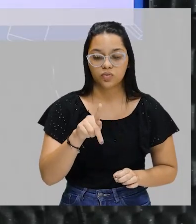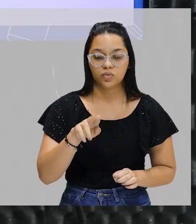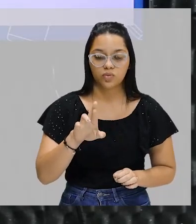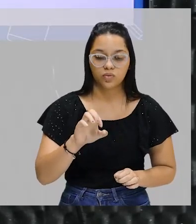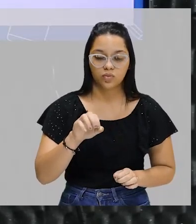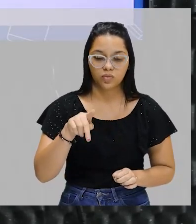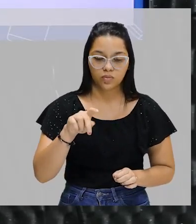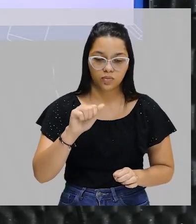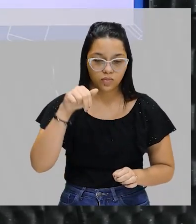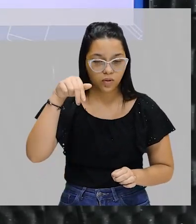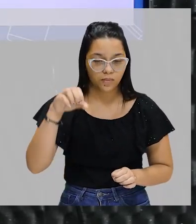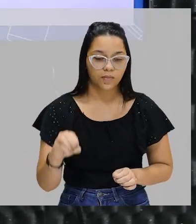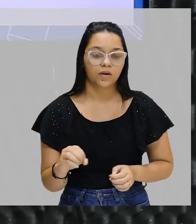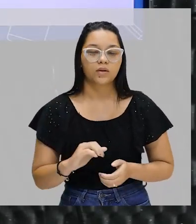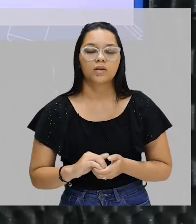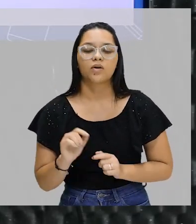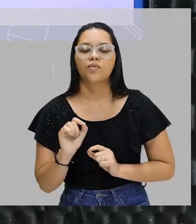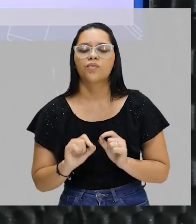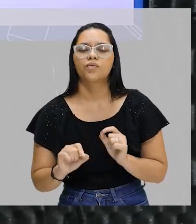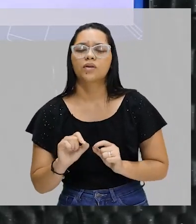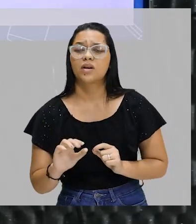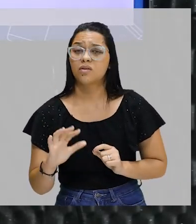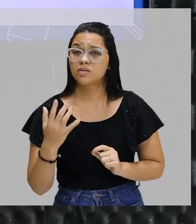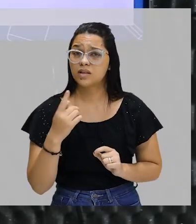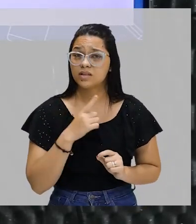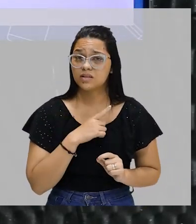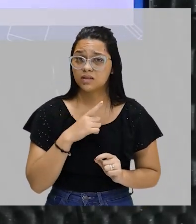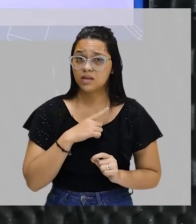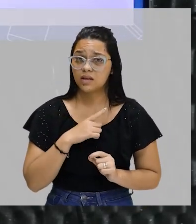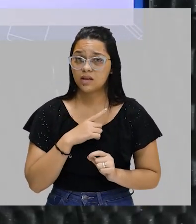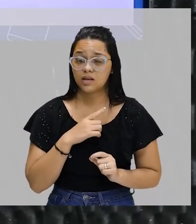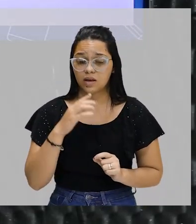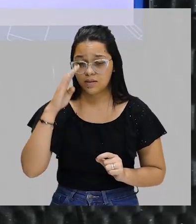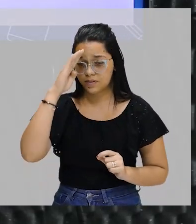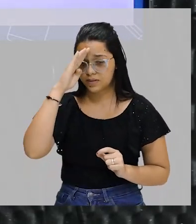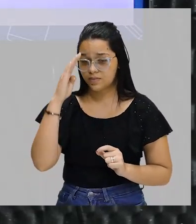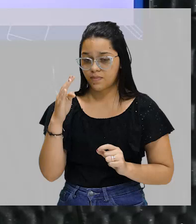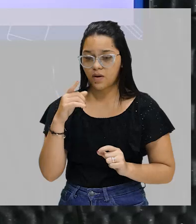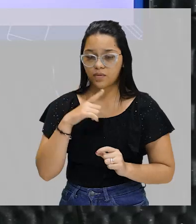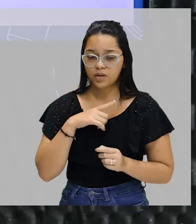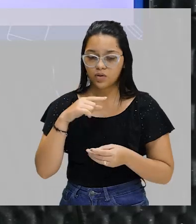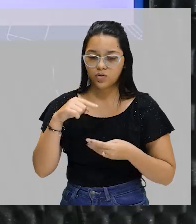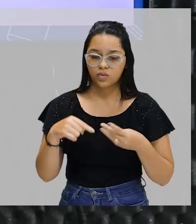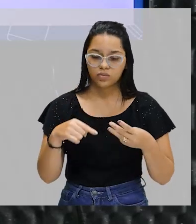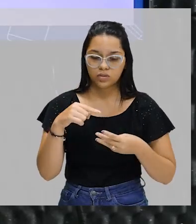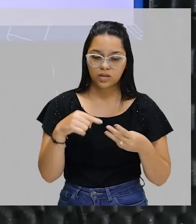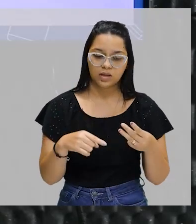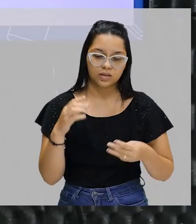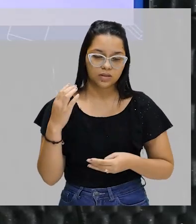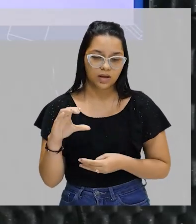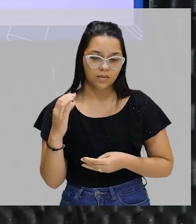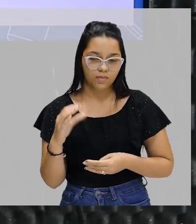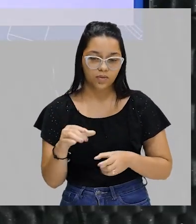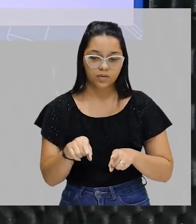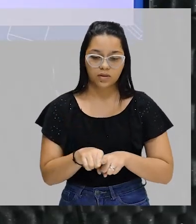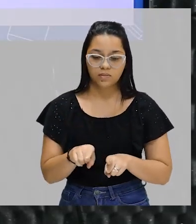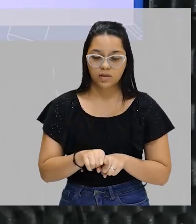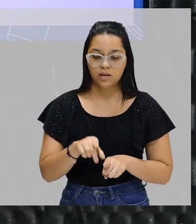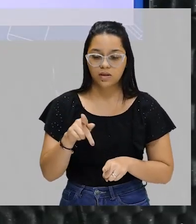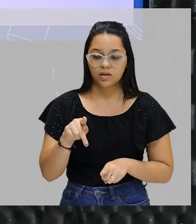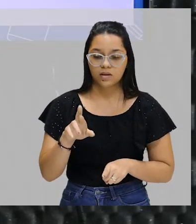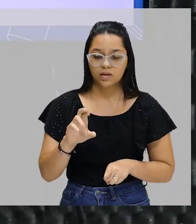metilpropano. Ok? Então, o que acontece? Eu vou ter uma cadeia principal com 3 carbonos,